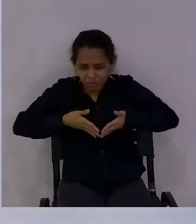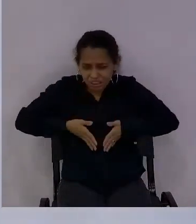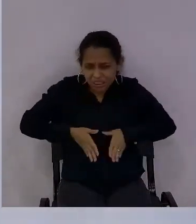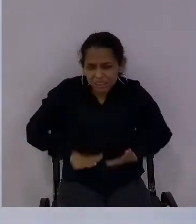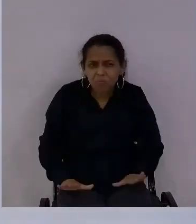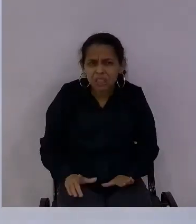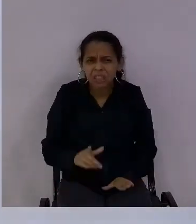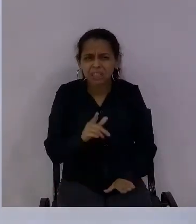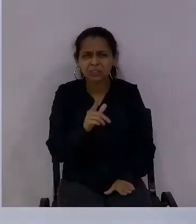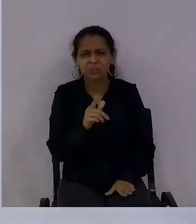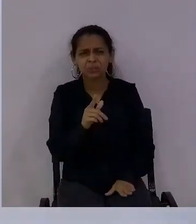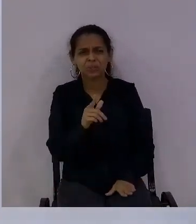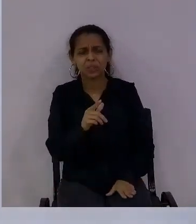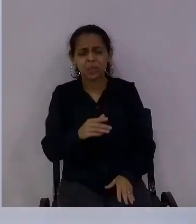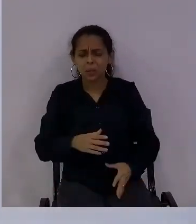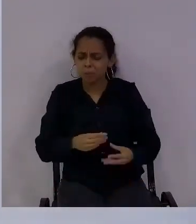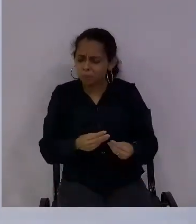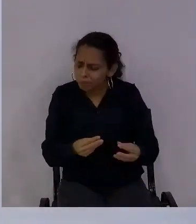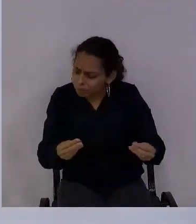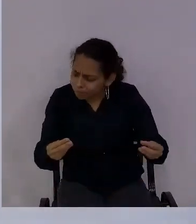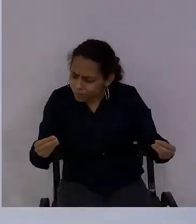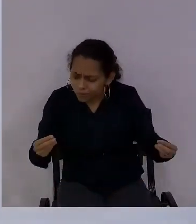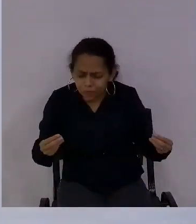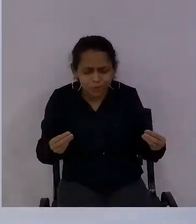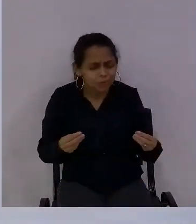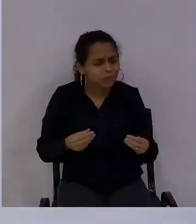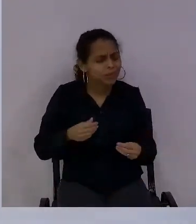Não à toa, muitas morriam no momento do parto.